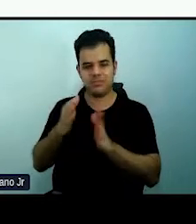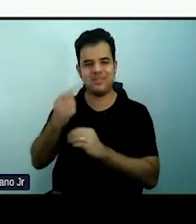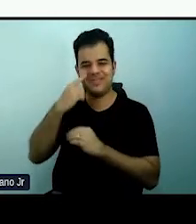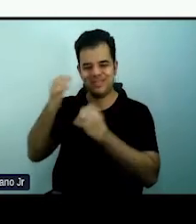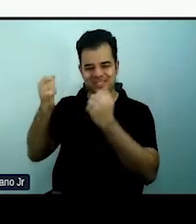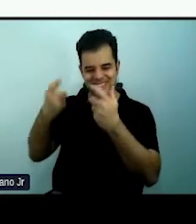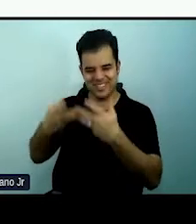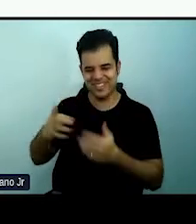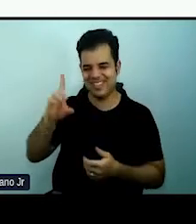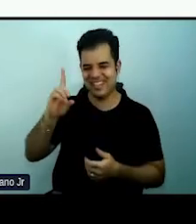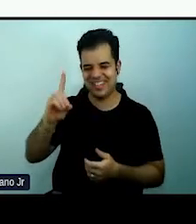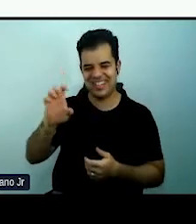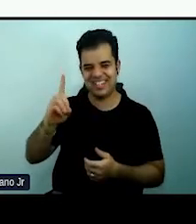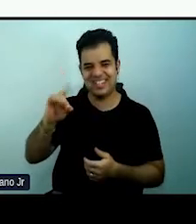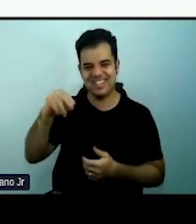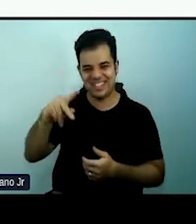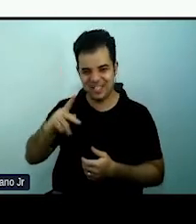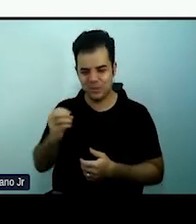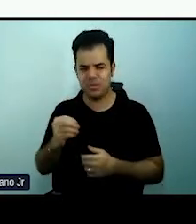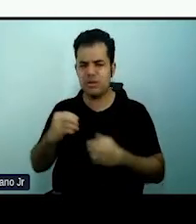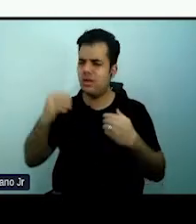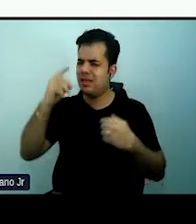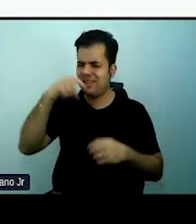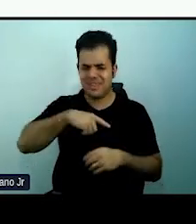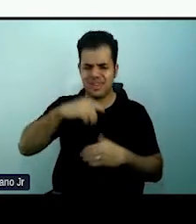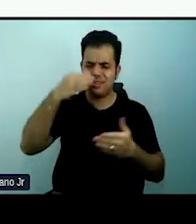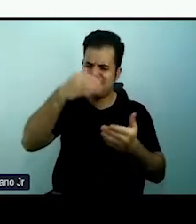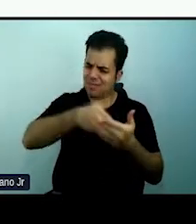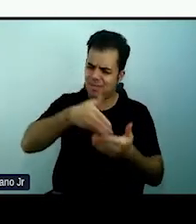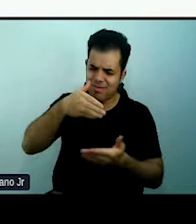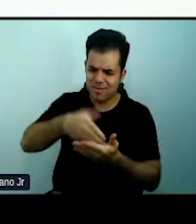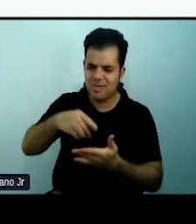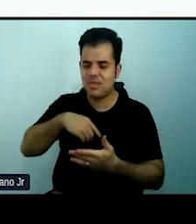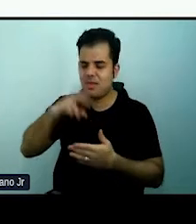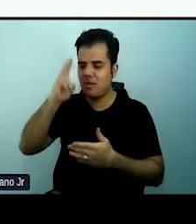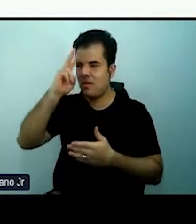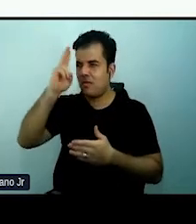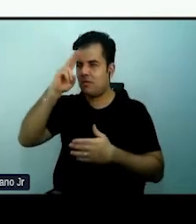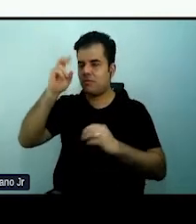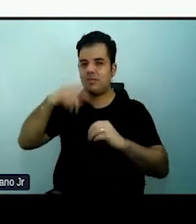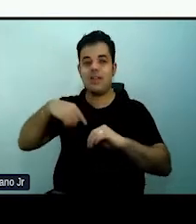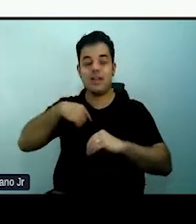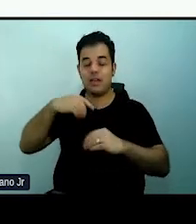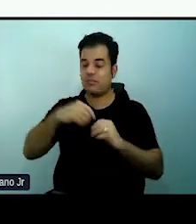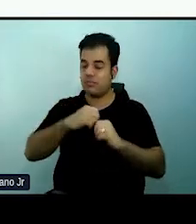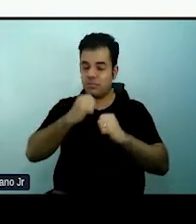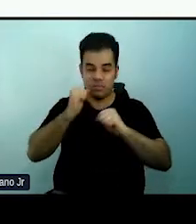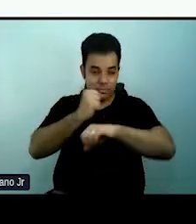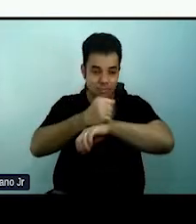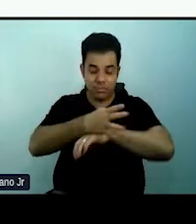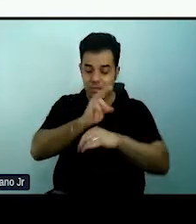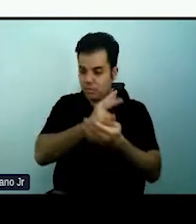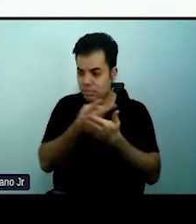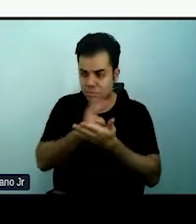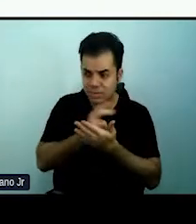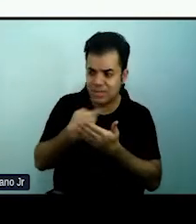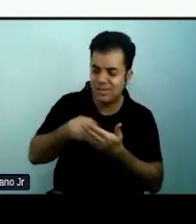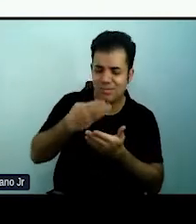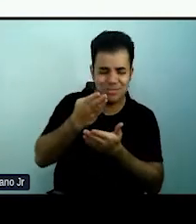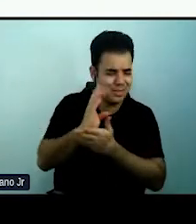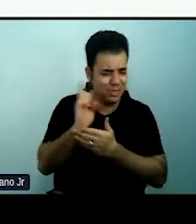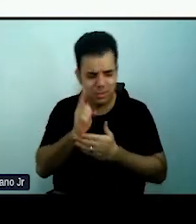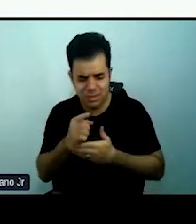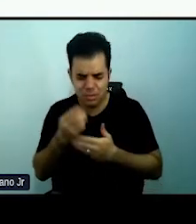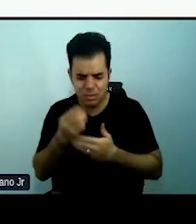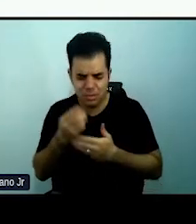bem falou, teve desafio, teve case, várias noites eu ficando sem dormir, pensando, cara, será que eu vou passar? Será que